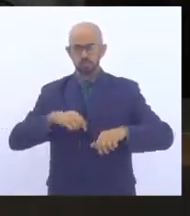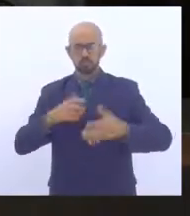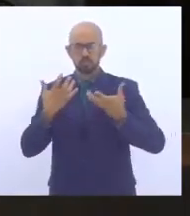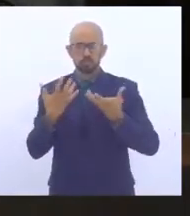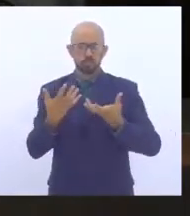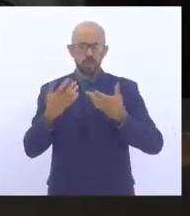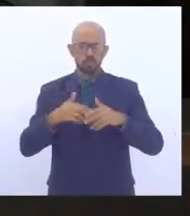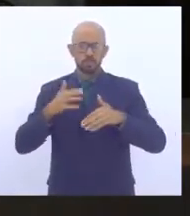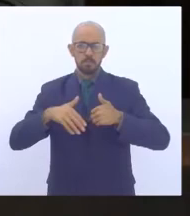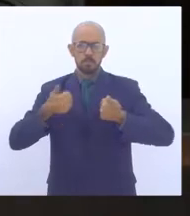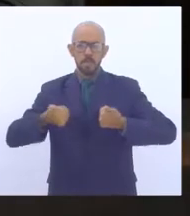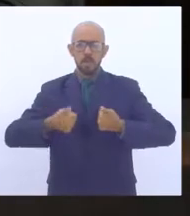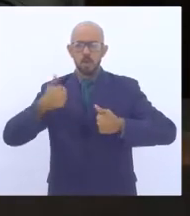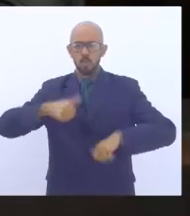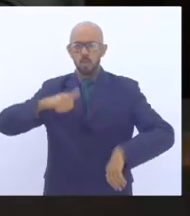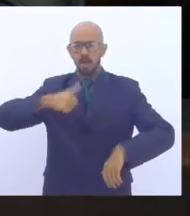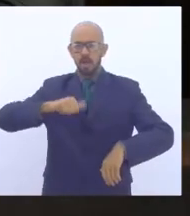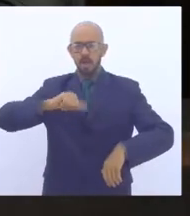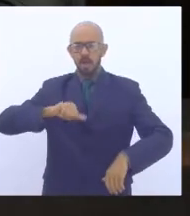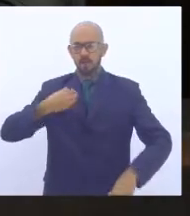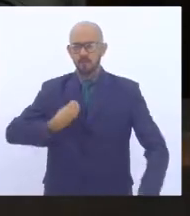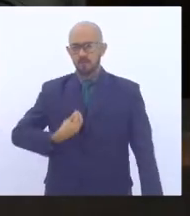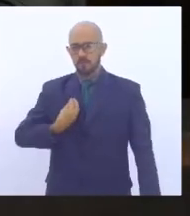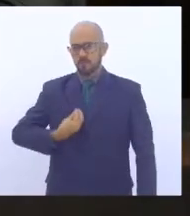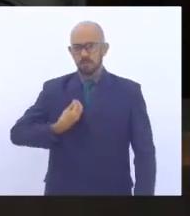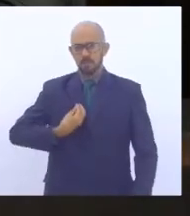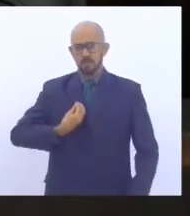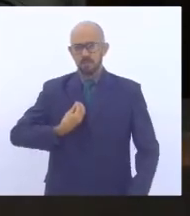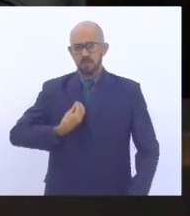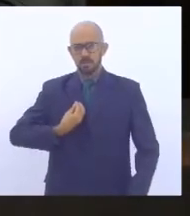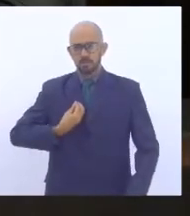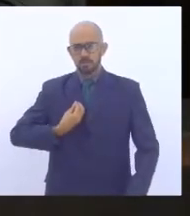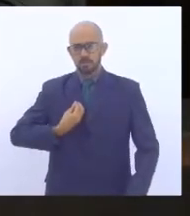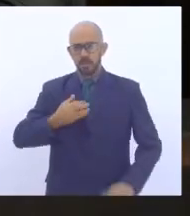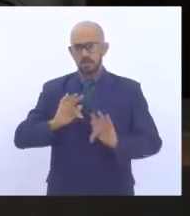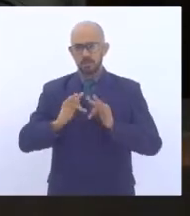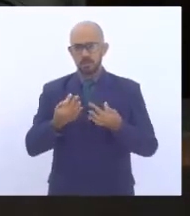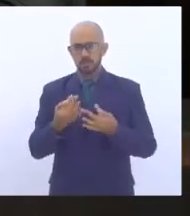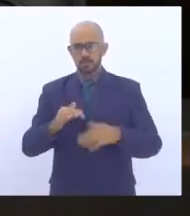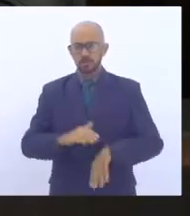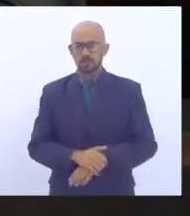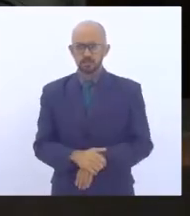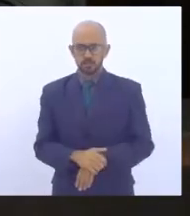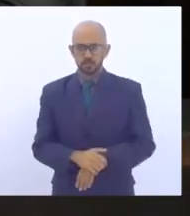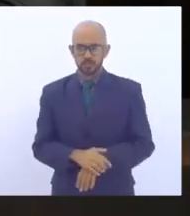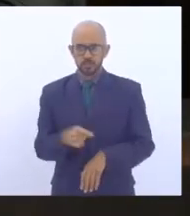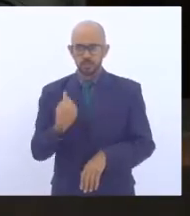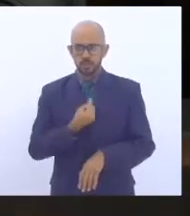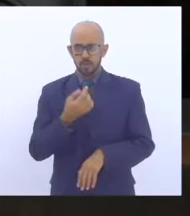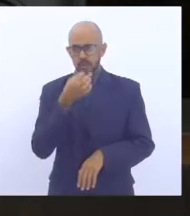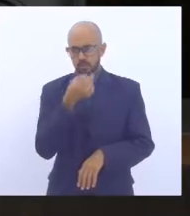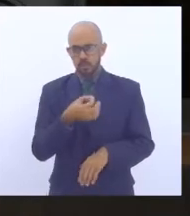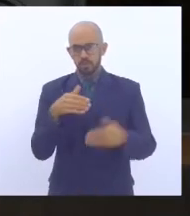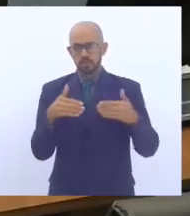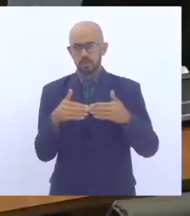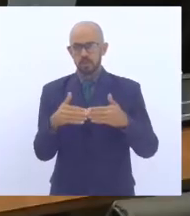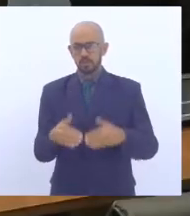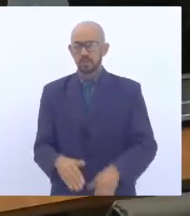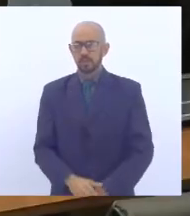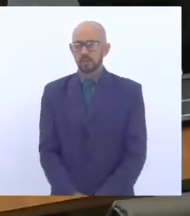uma melhor qualidade de vida uma melhor vida para sua família dá o nosso parecer é favorável